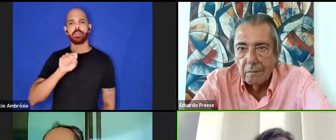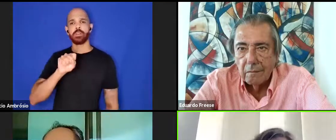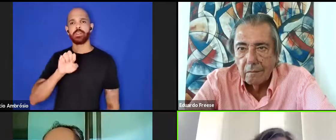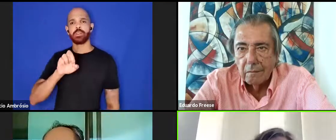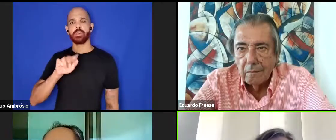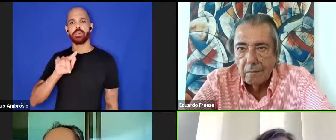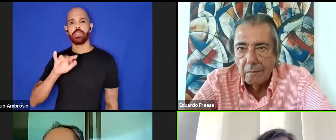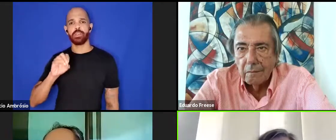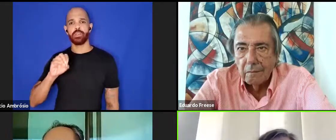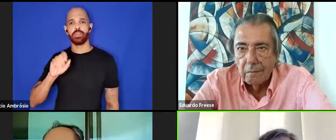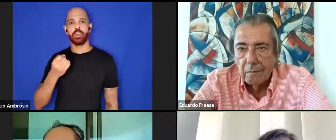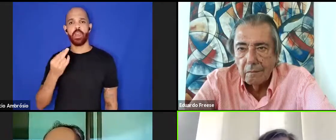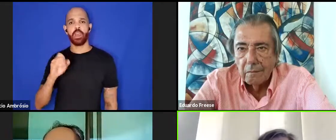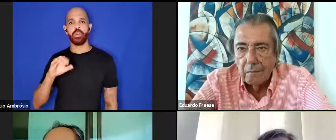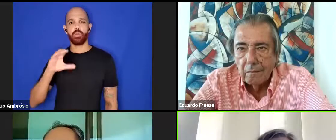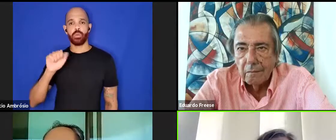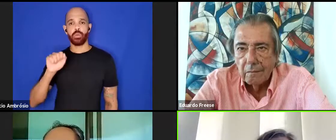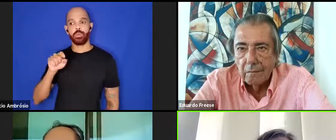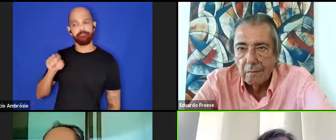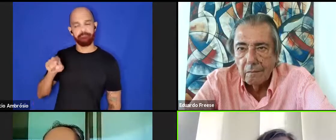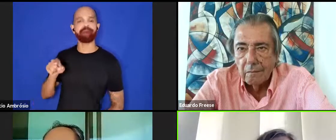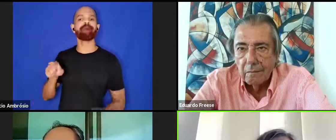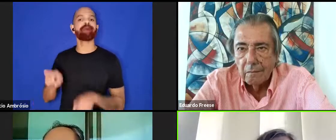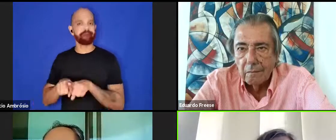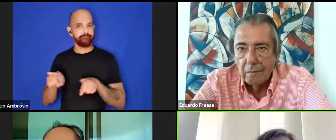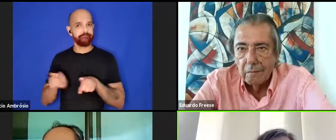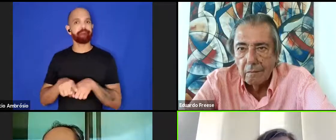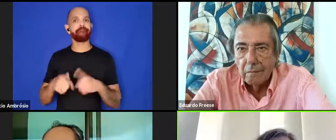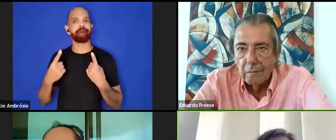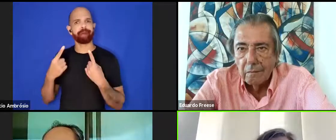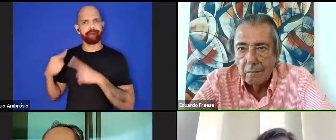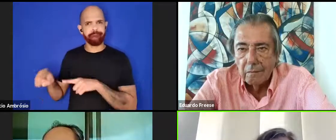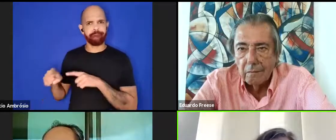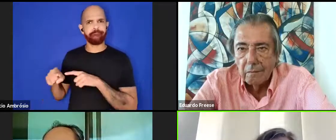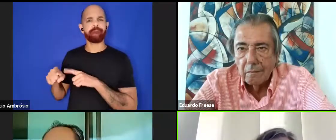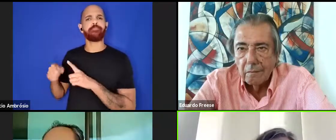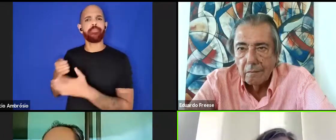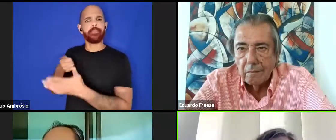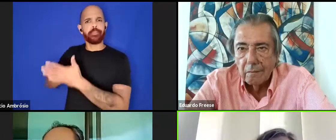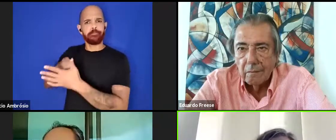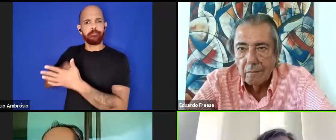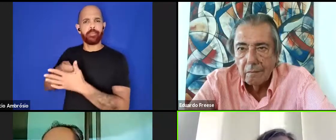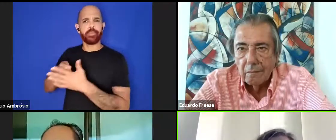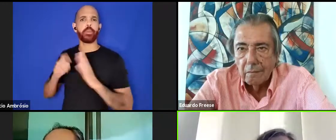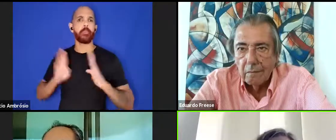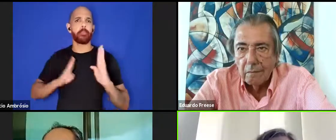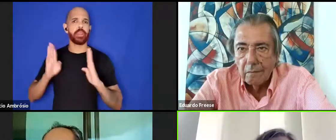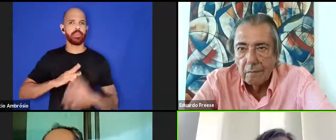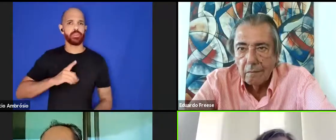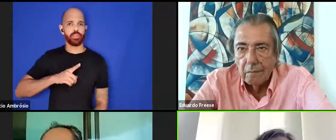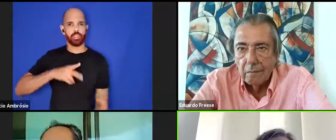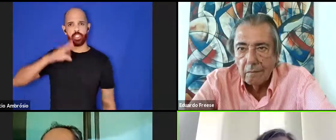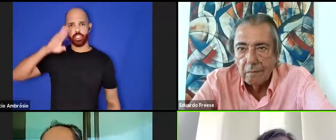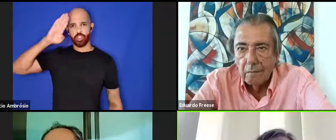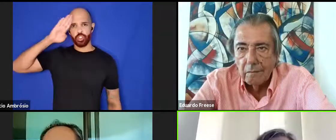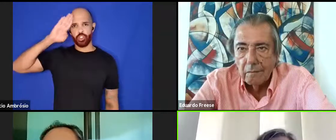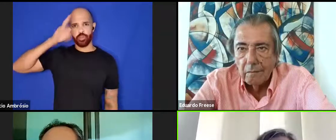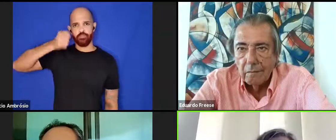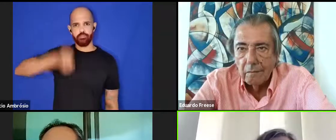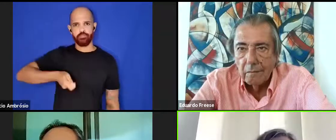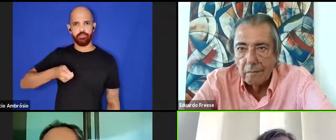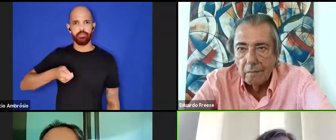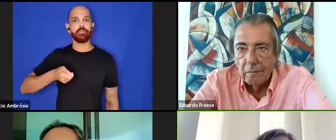muitos, como ele próprio, sofreram perseguição e violência durante o período da ditadura militar. Daí para frente, seu